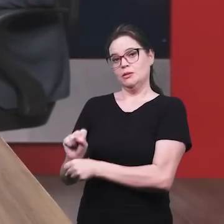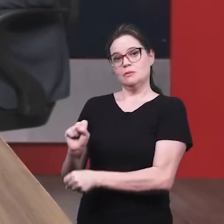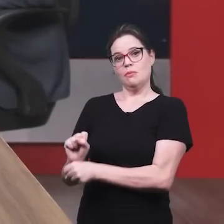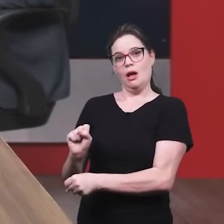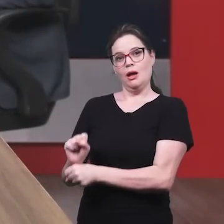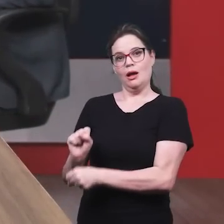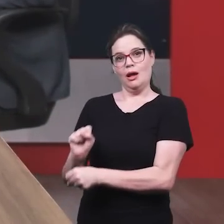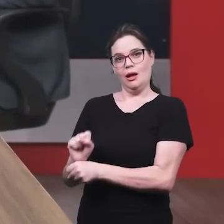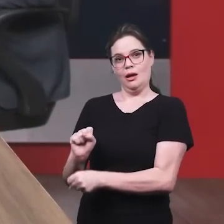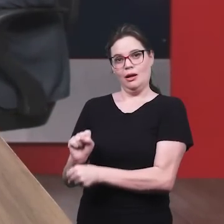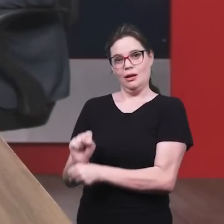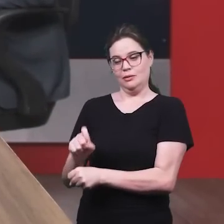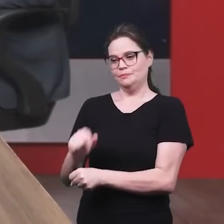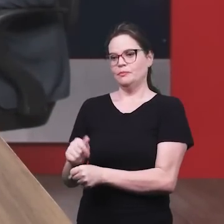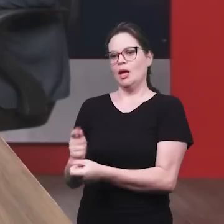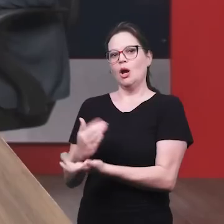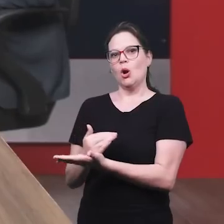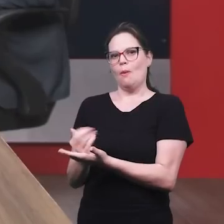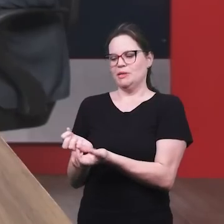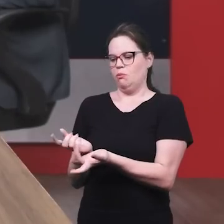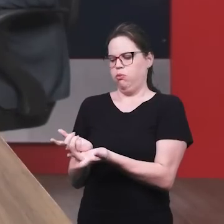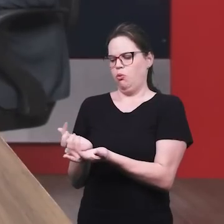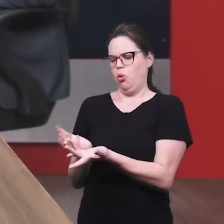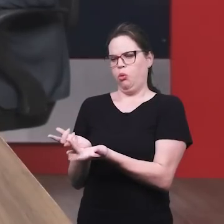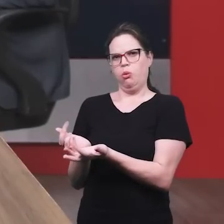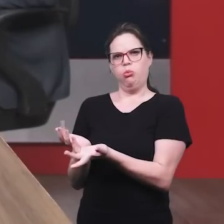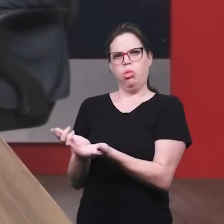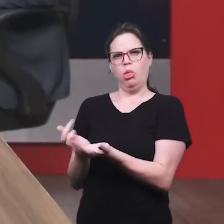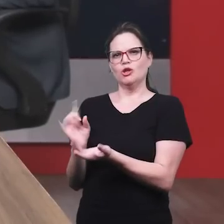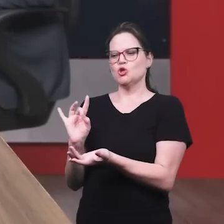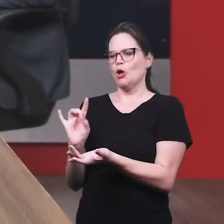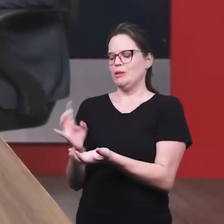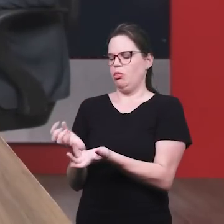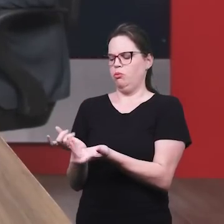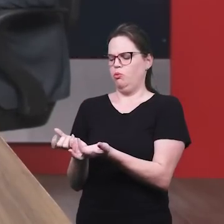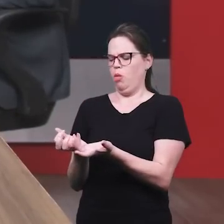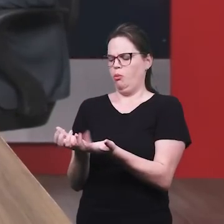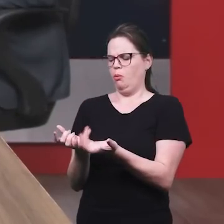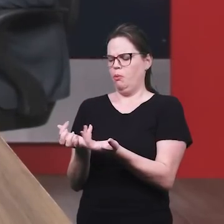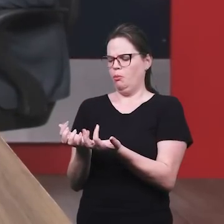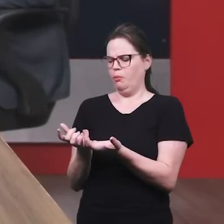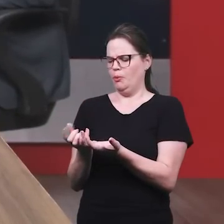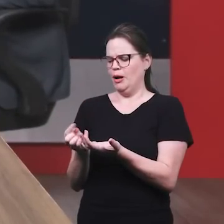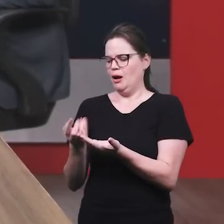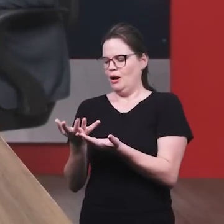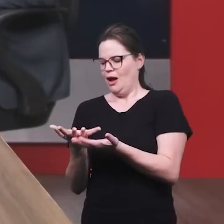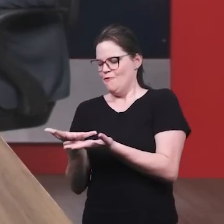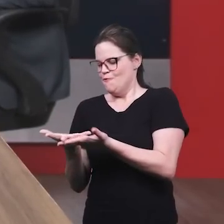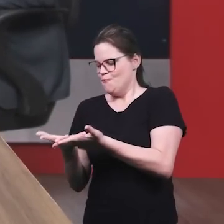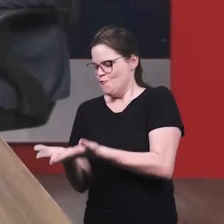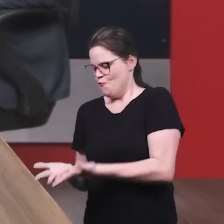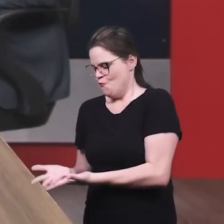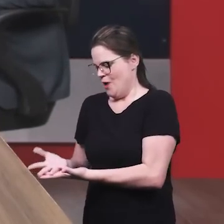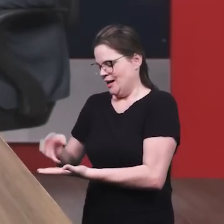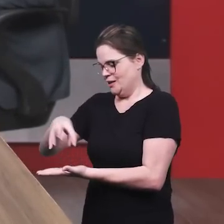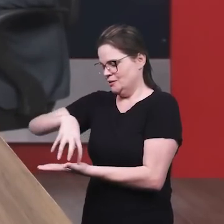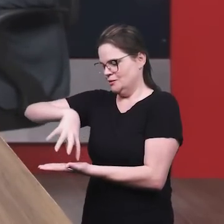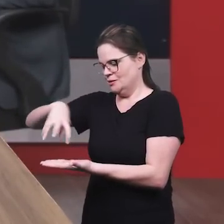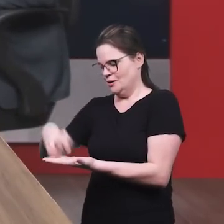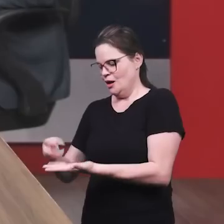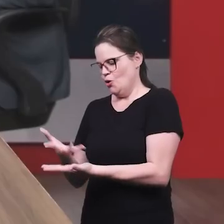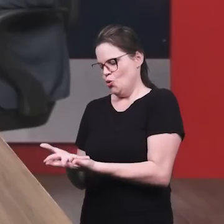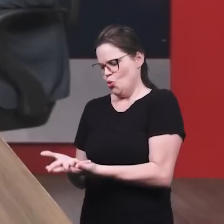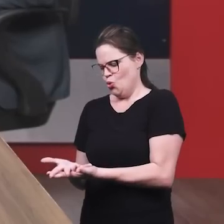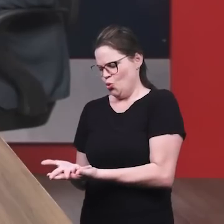filtragem daquele vinho, depois da filtragem aí você coloca nos barris para maturação, porque a fermentação e